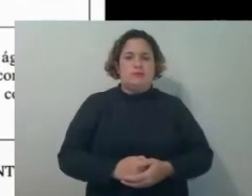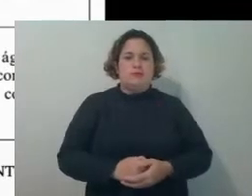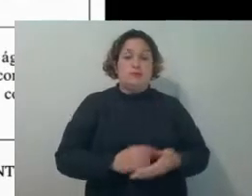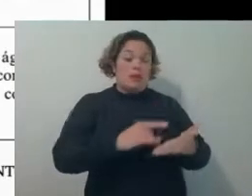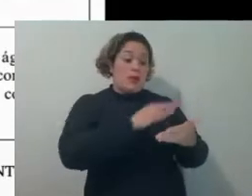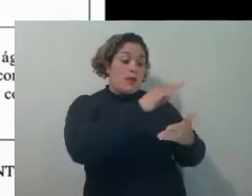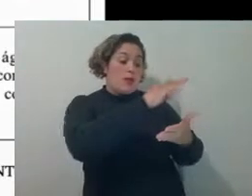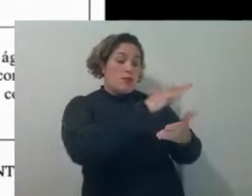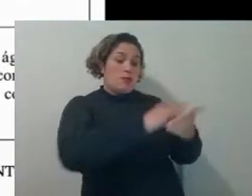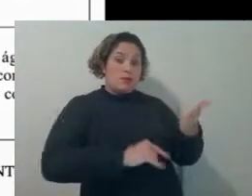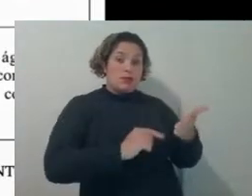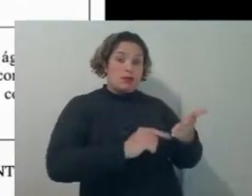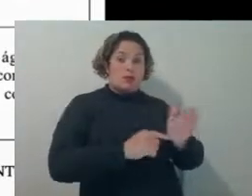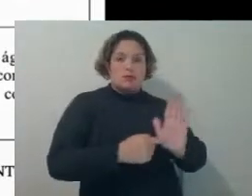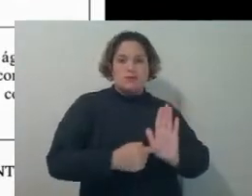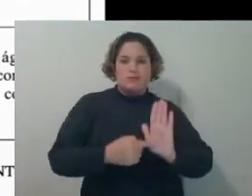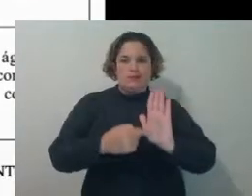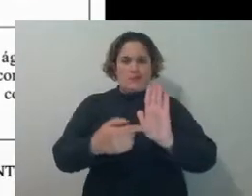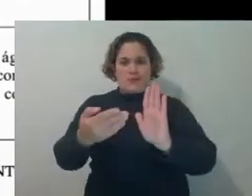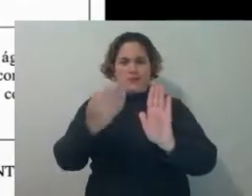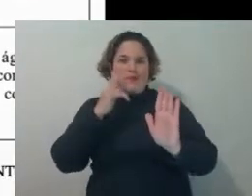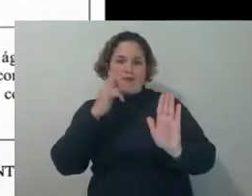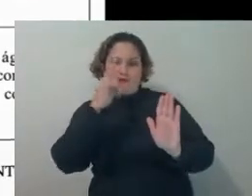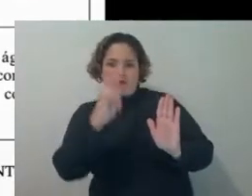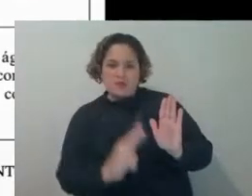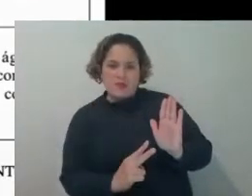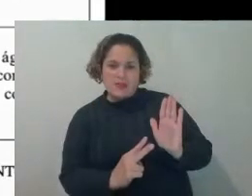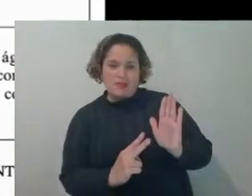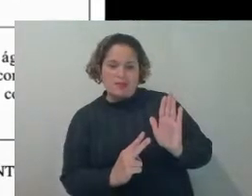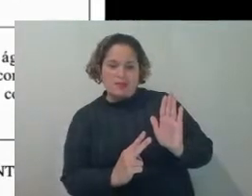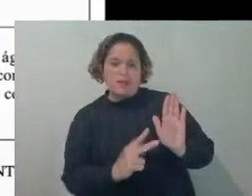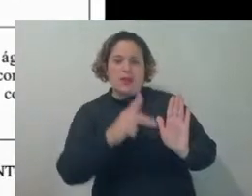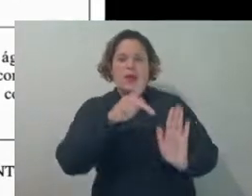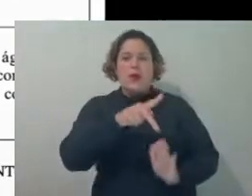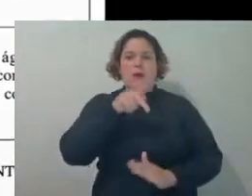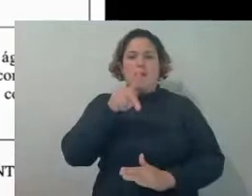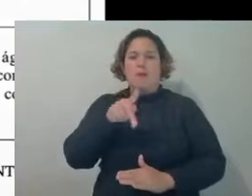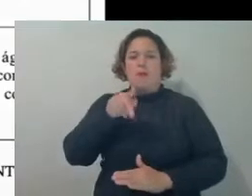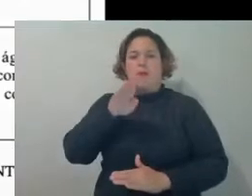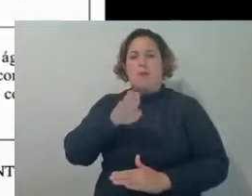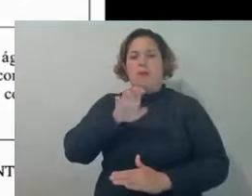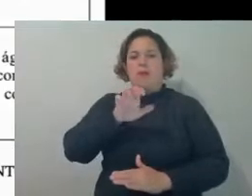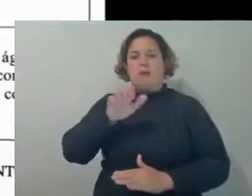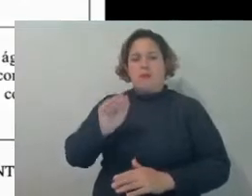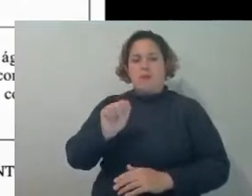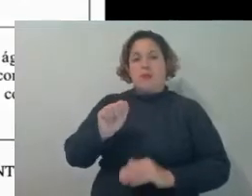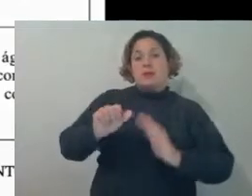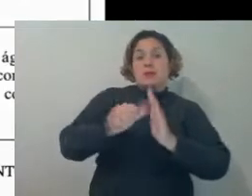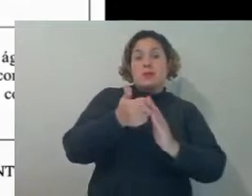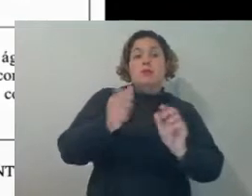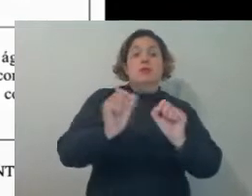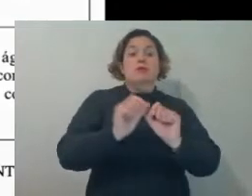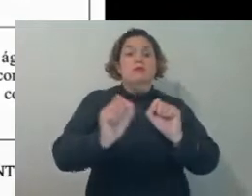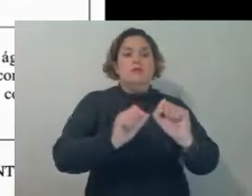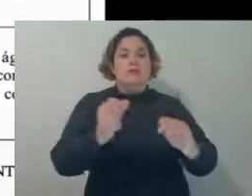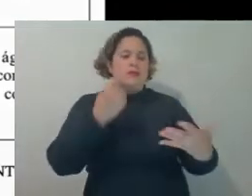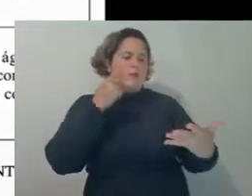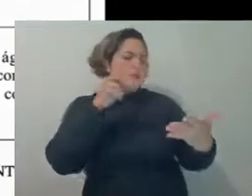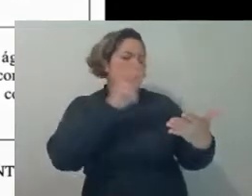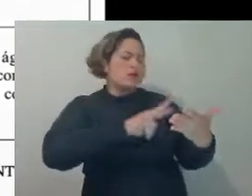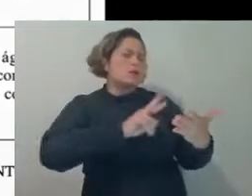Então, agora mostrando um pouquinho o PPBEA para vocês. Então, primeiramente, a gente vai ter a avaliação